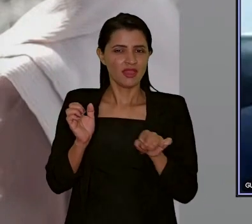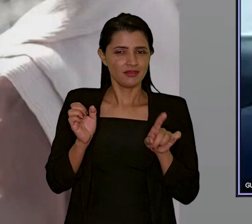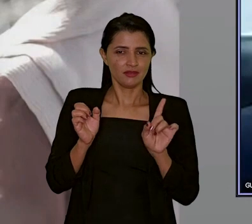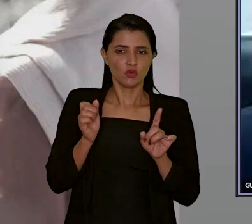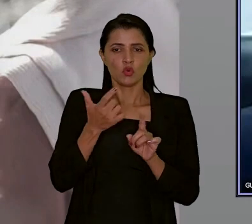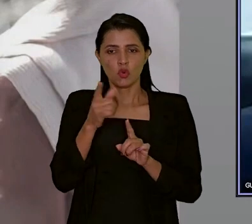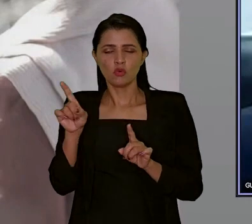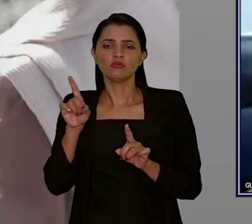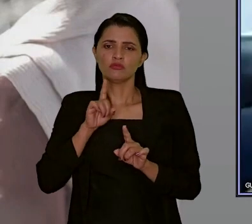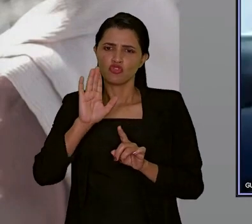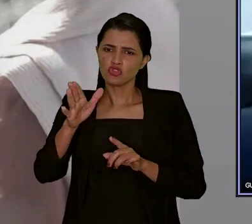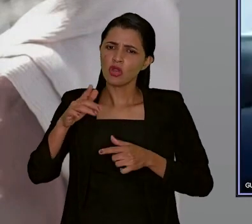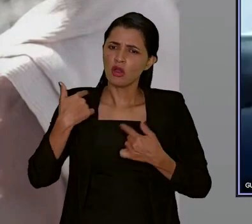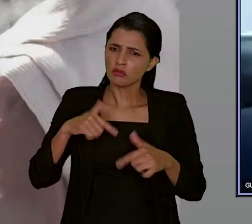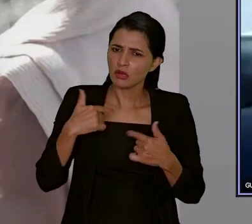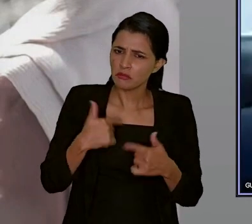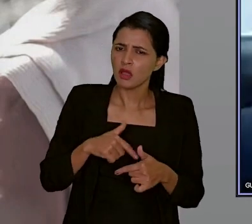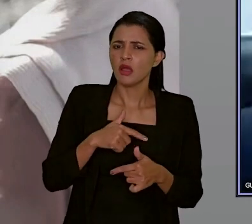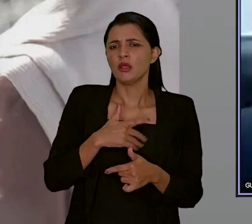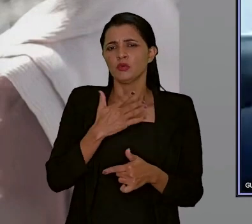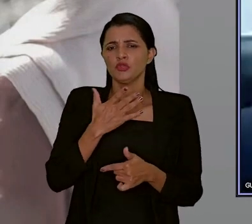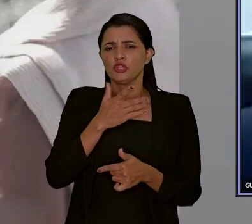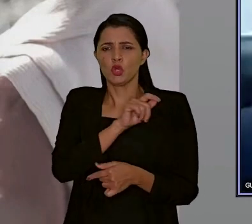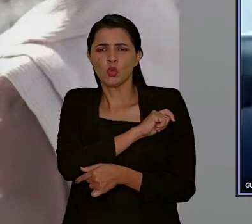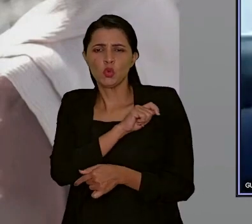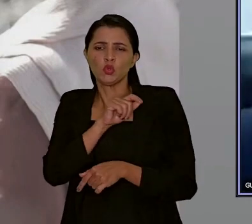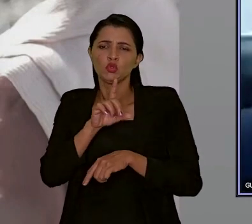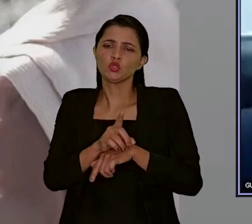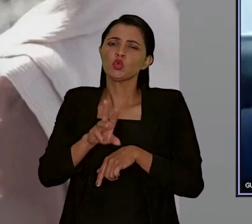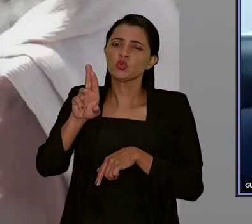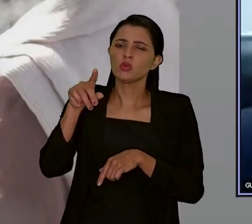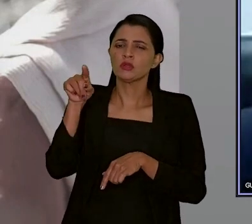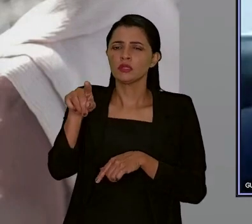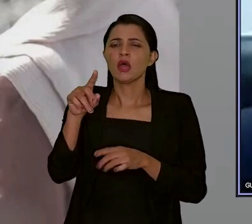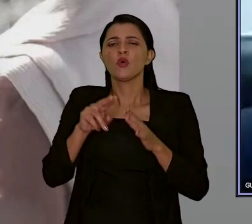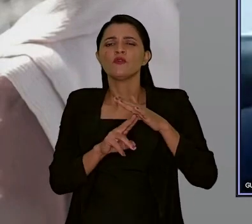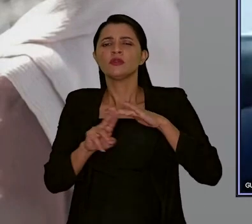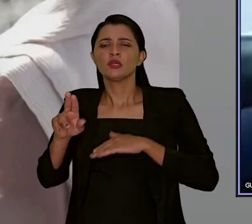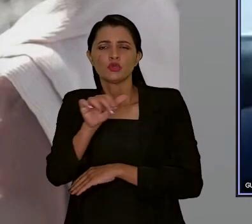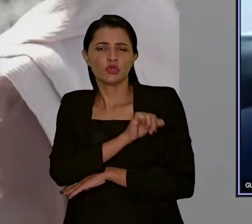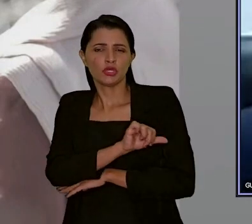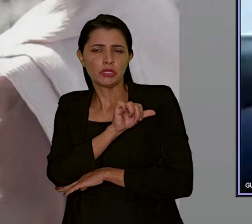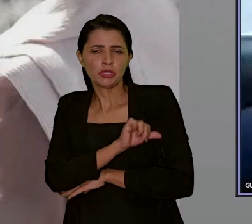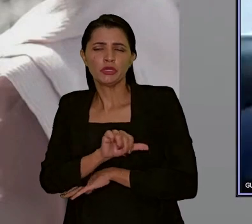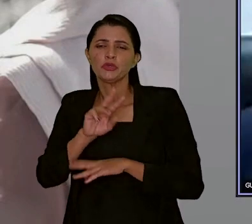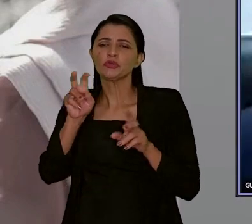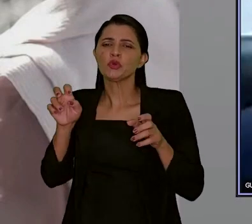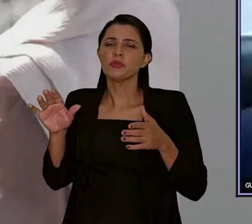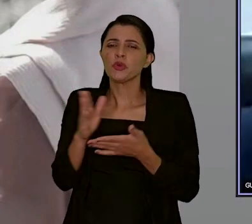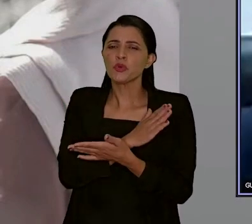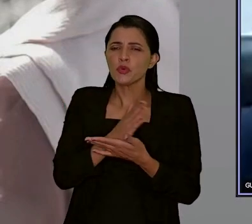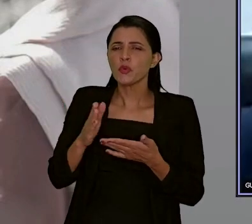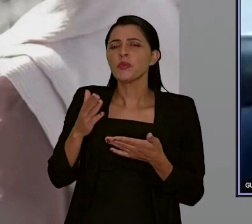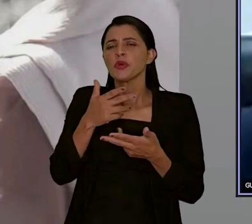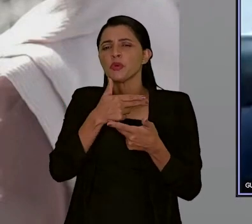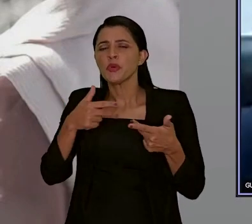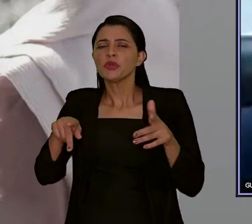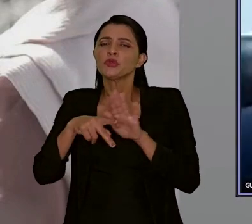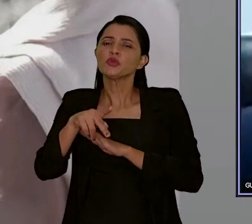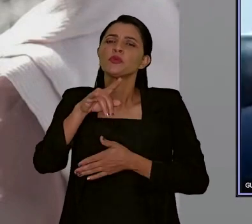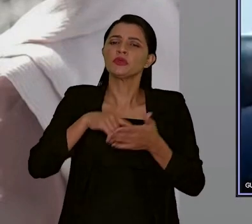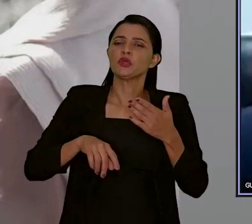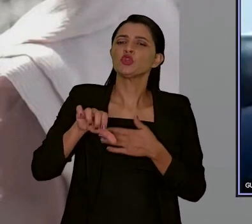de doutorandos da Universidade do Estado do Rio de Janeiro sobre algumas partes da Convenção de 96. Uma delas é